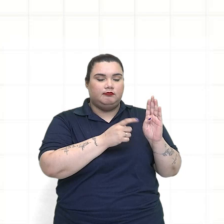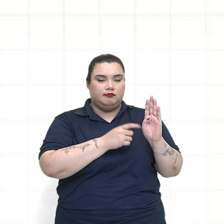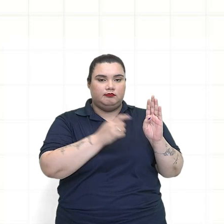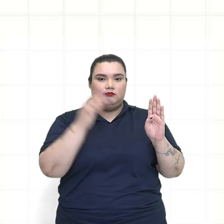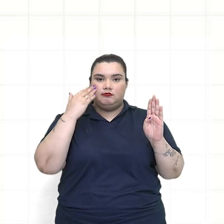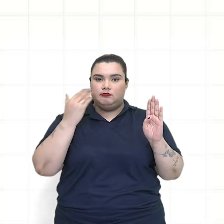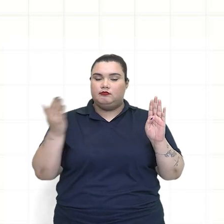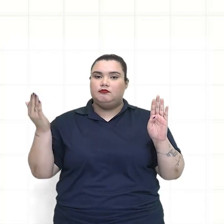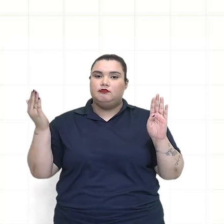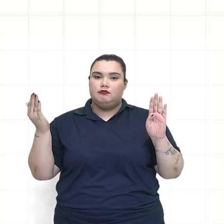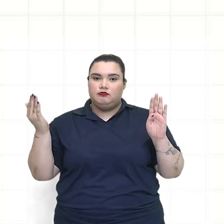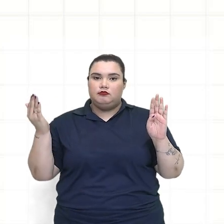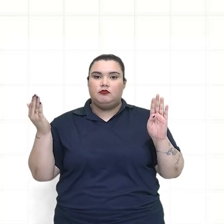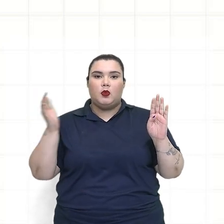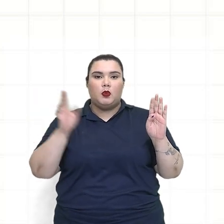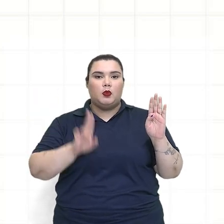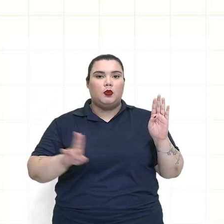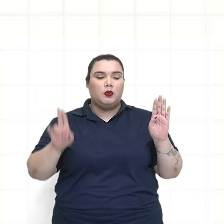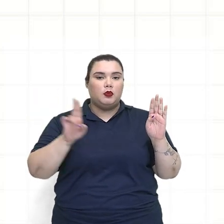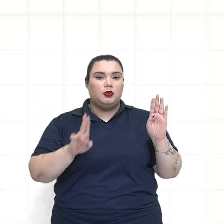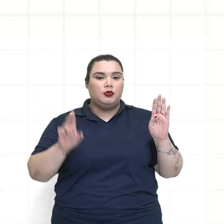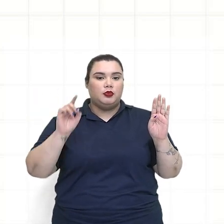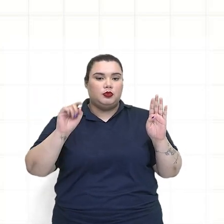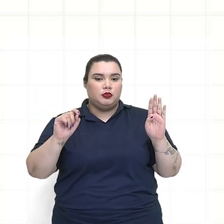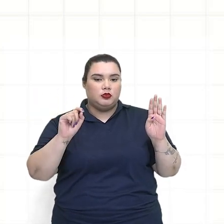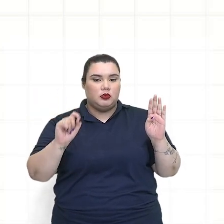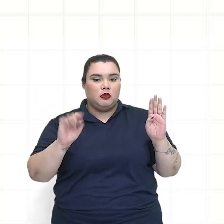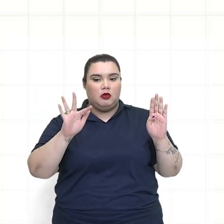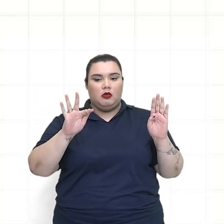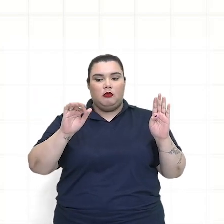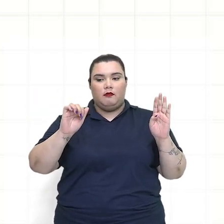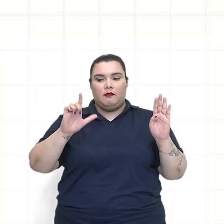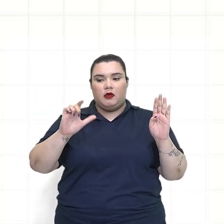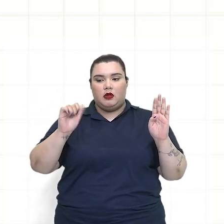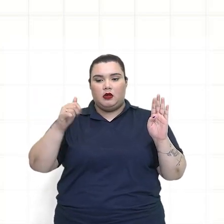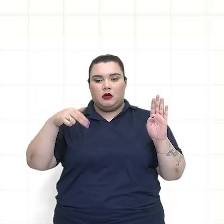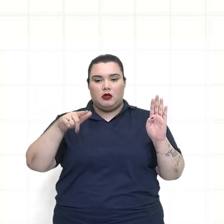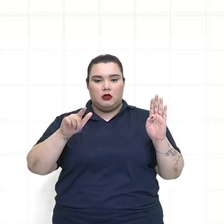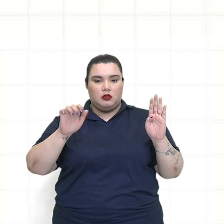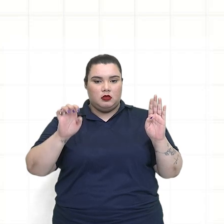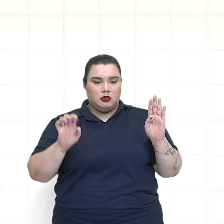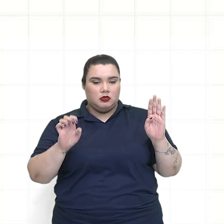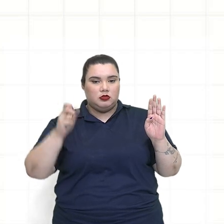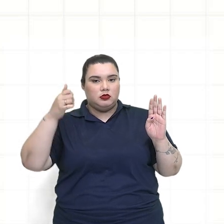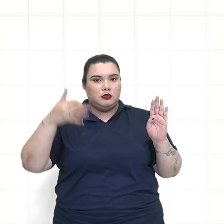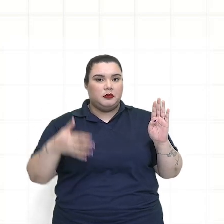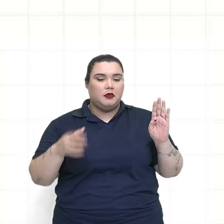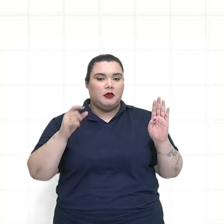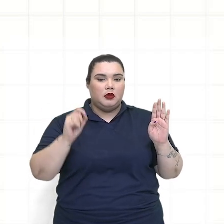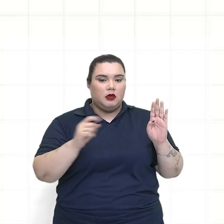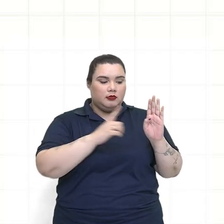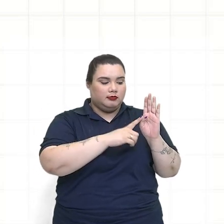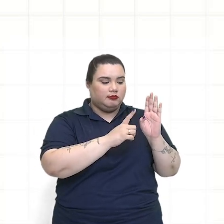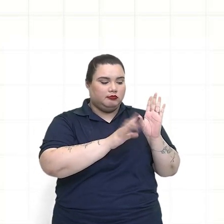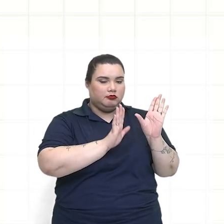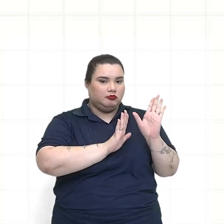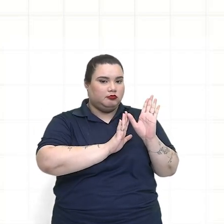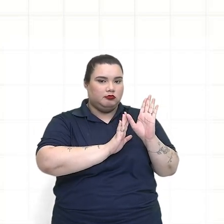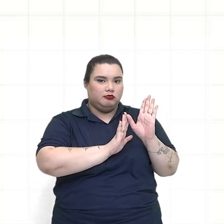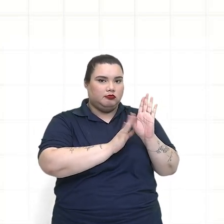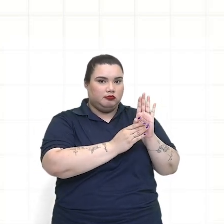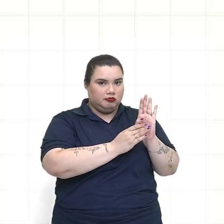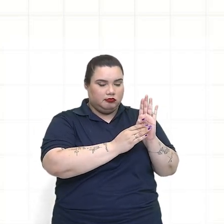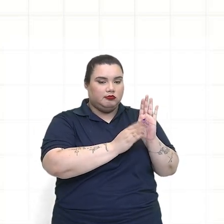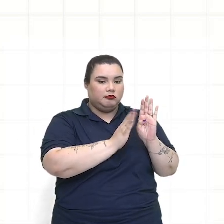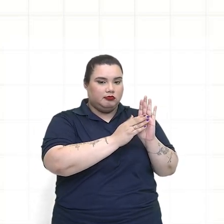direita, nós vamos ter aqui as falanges, né, com a exceção do polegar, que ele não